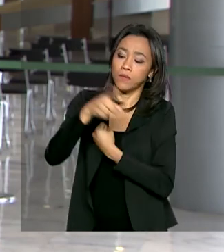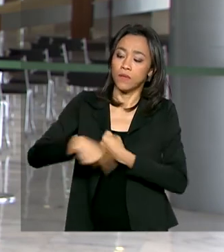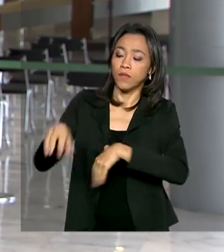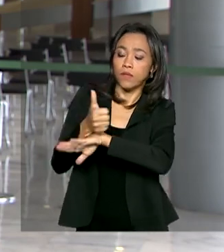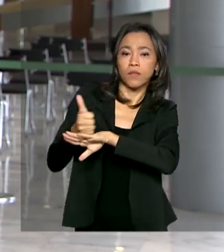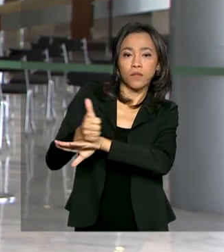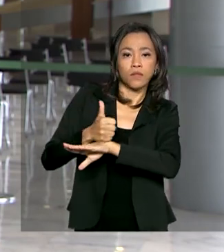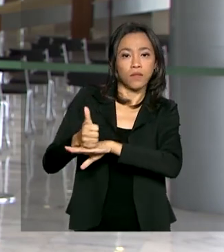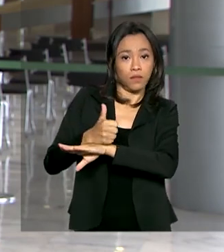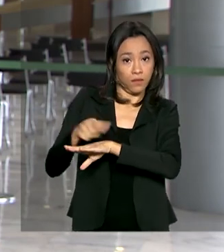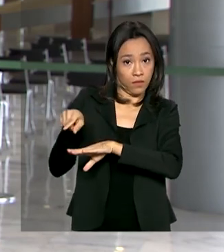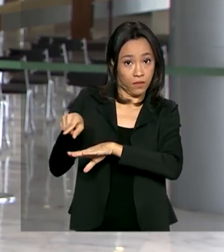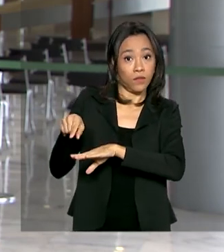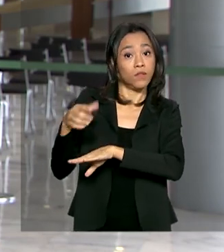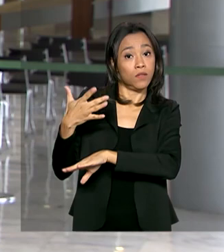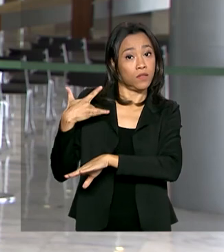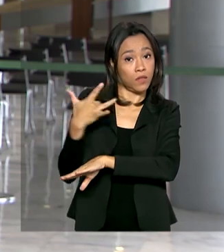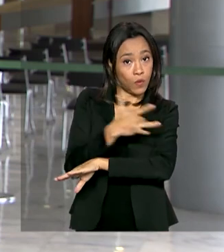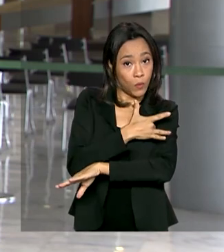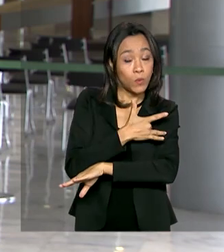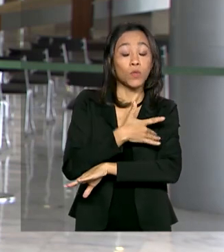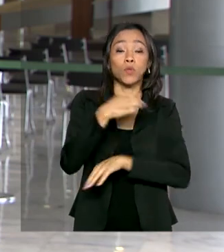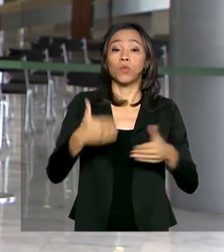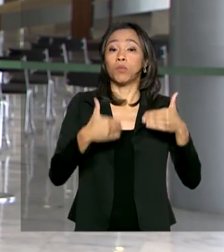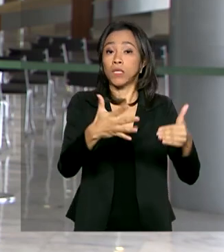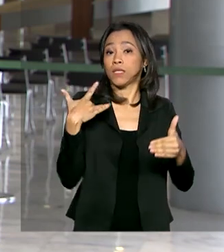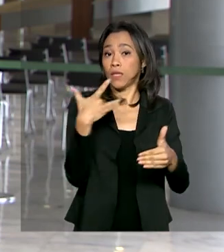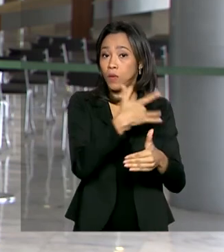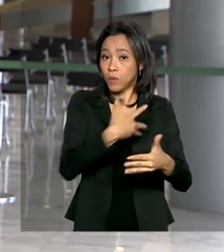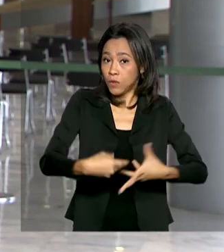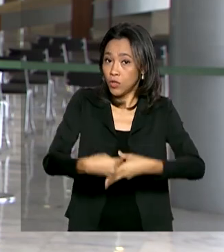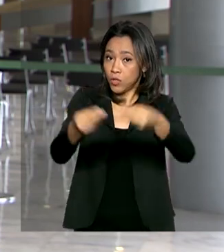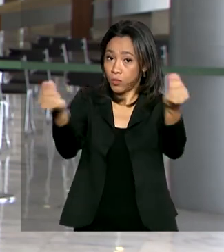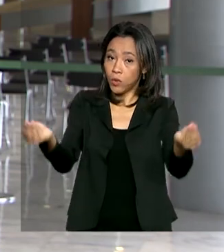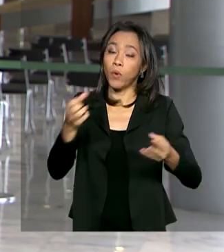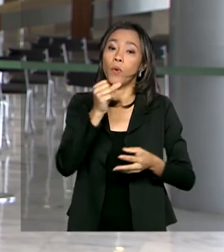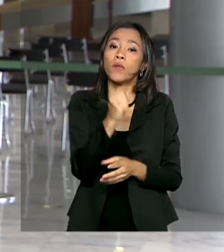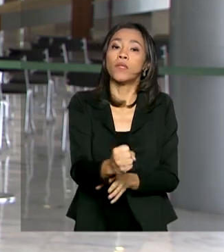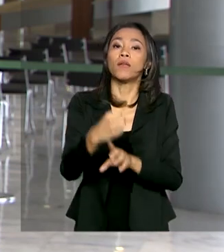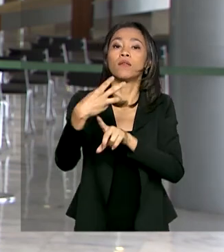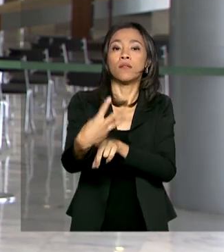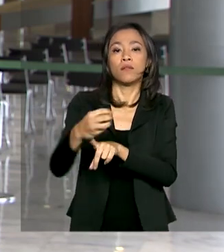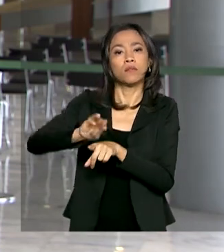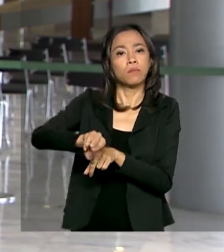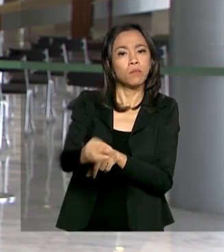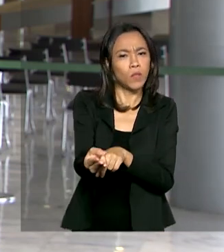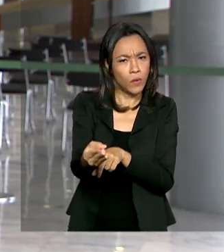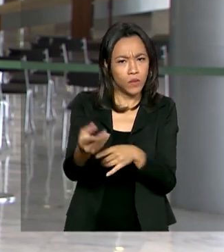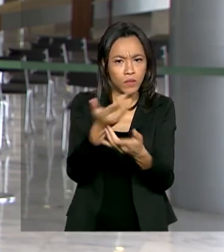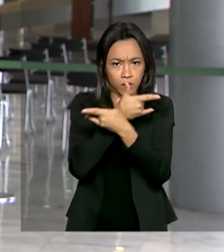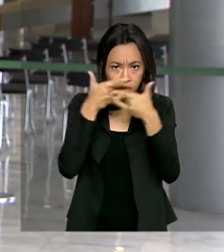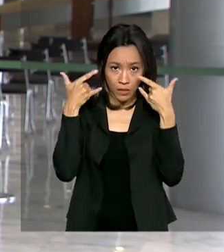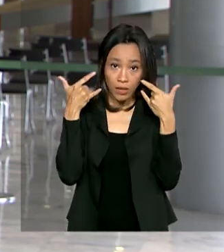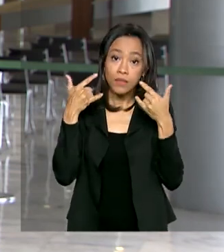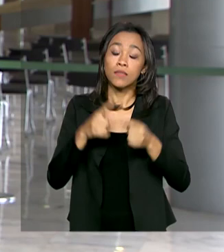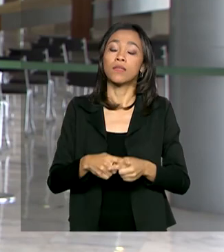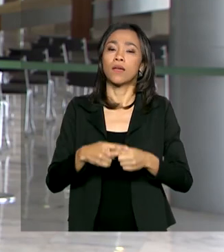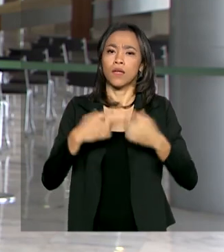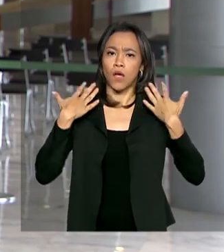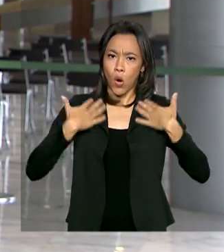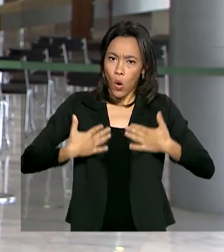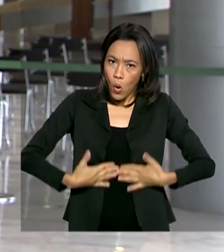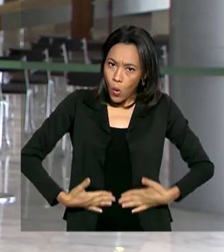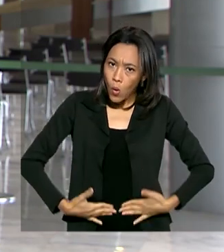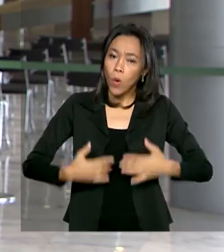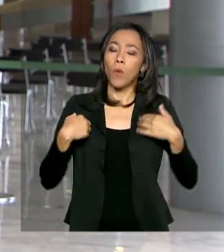linha de frente, o Ministério da Saúde distribuiu 83 milhões de máscaras, aventais e